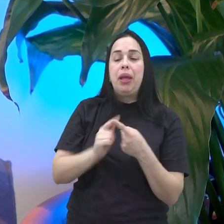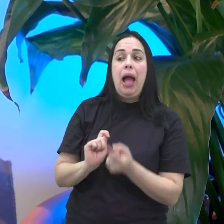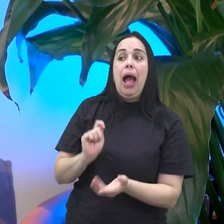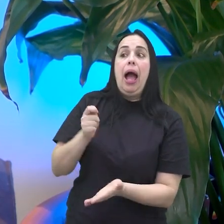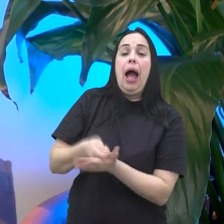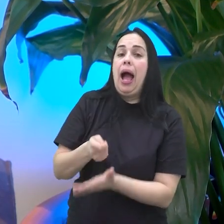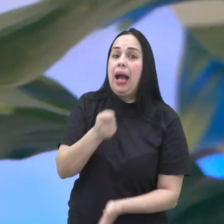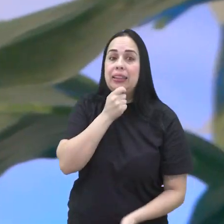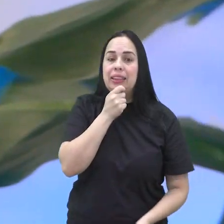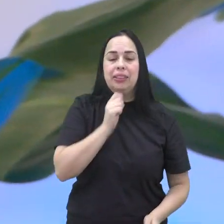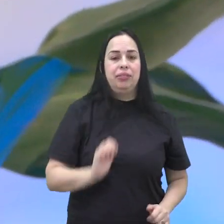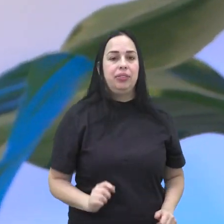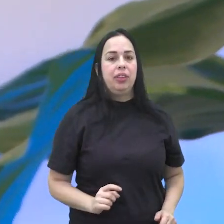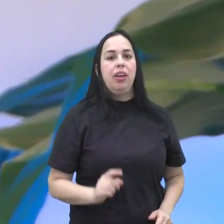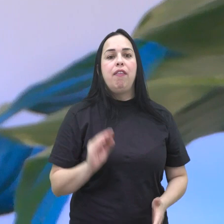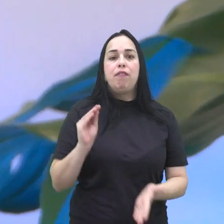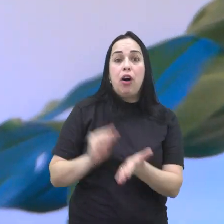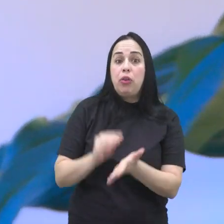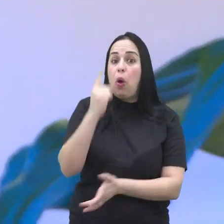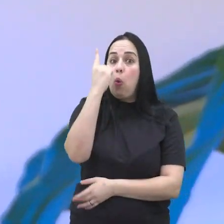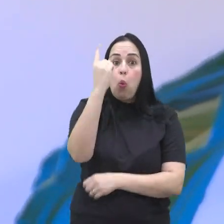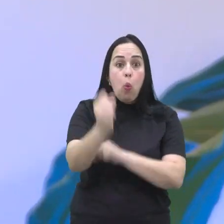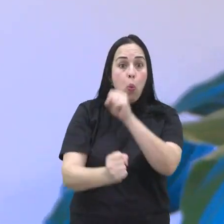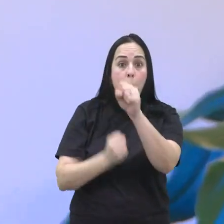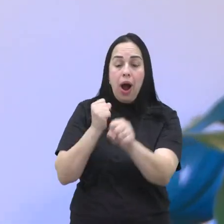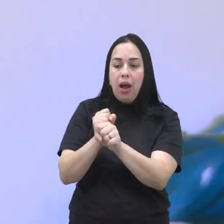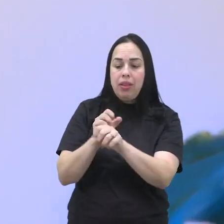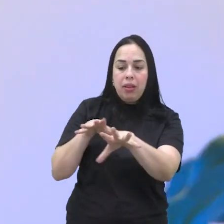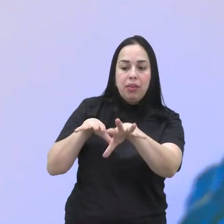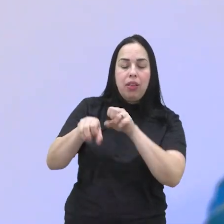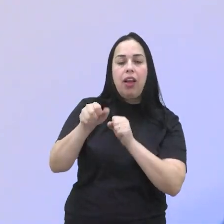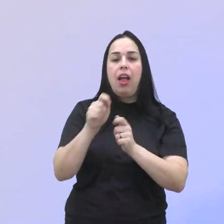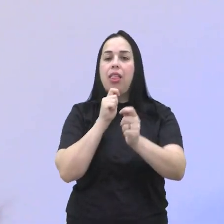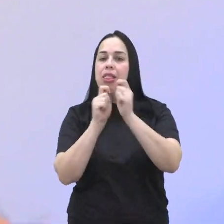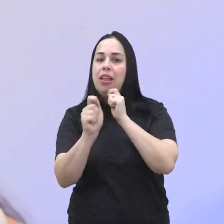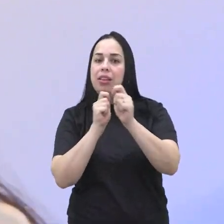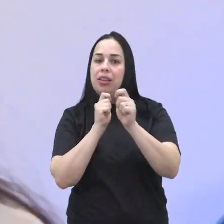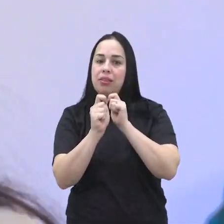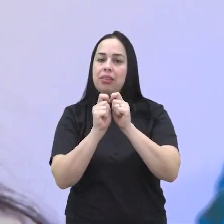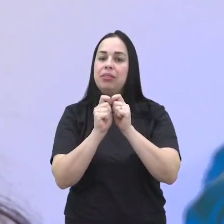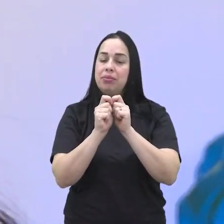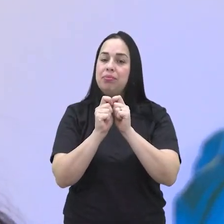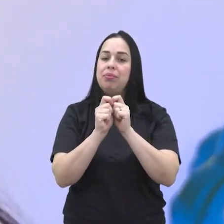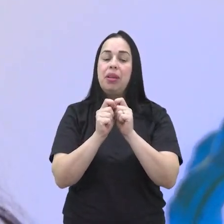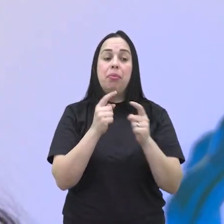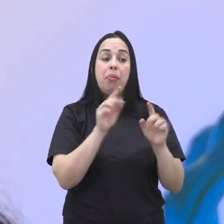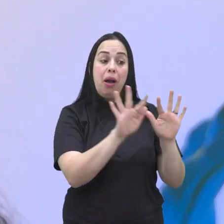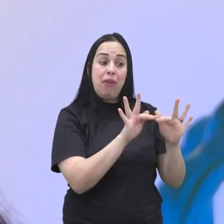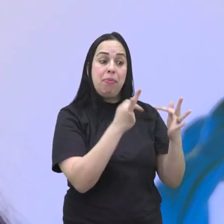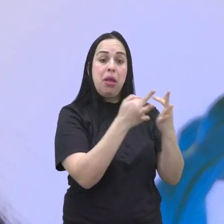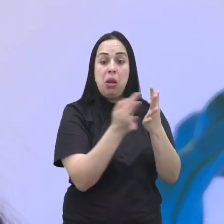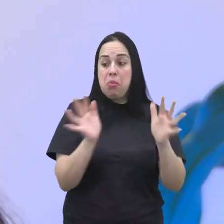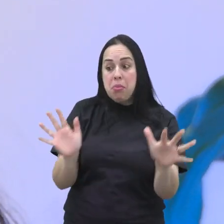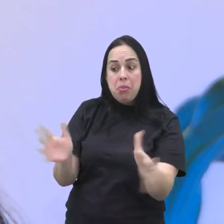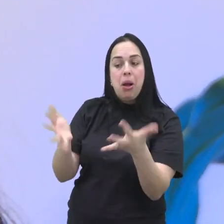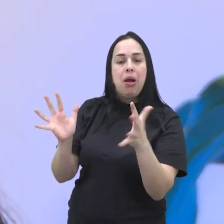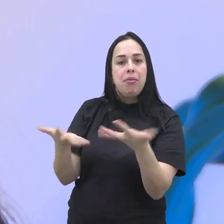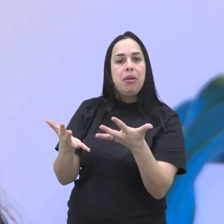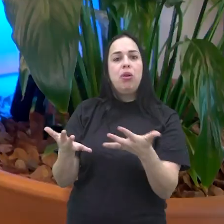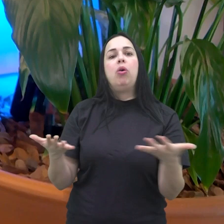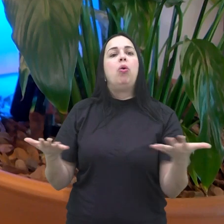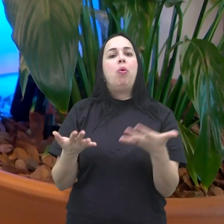não estou pagando assim. Falta pouco mais de um ano para ela se formar em jornalismo. O incentivo veio da